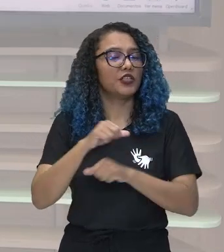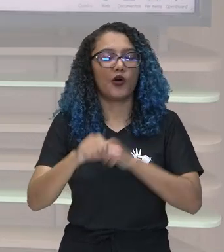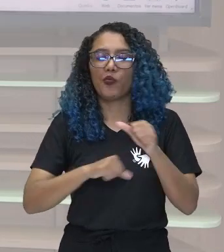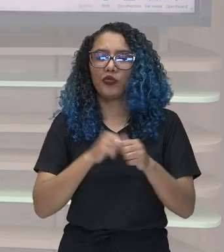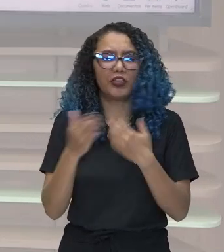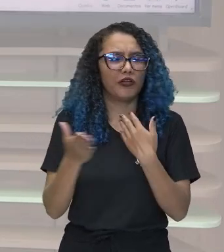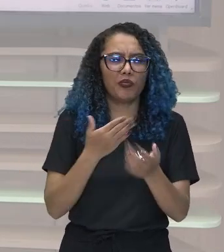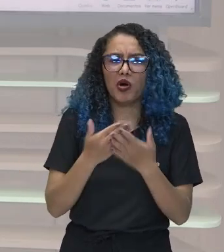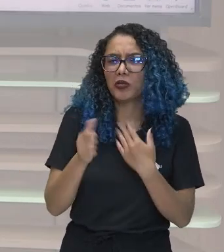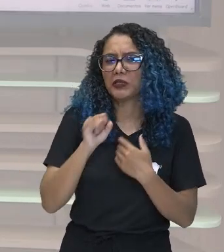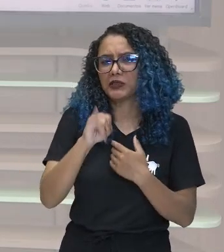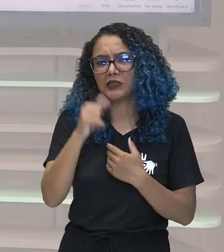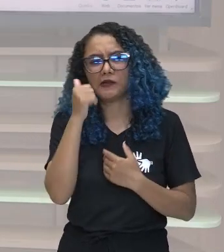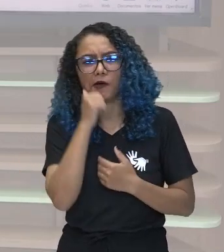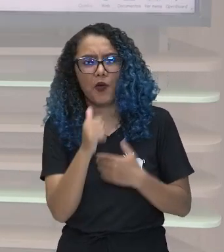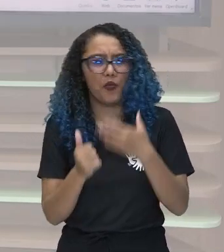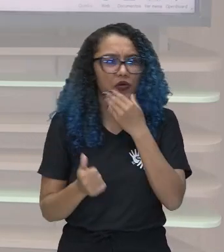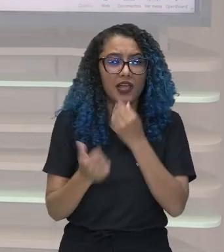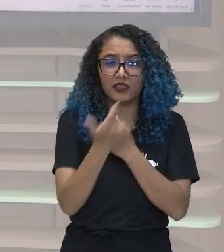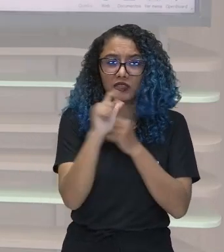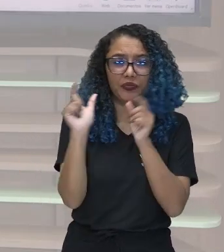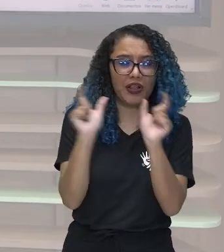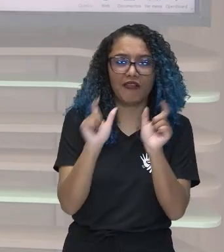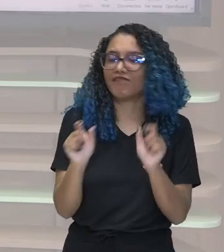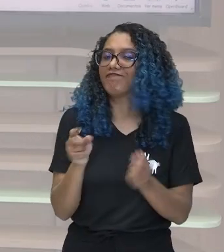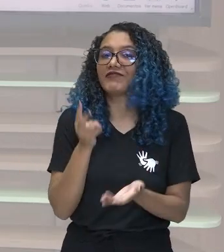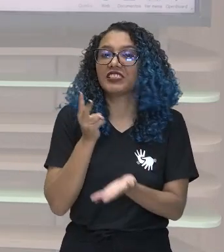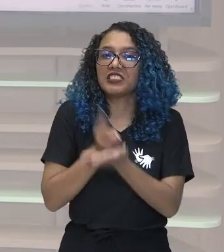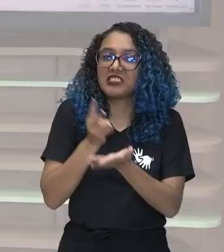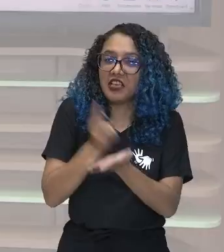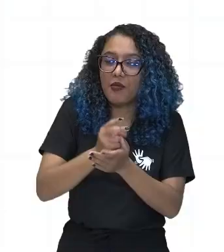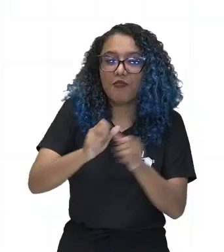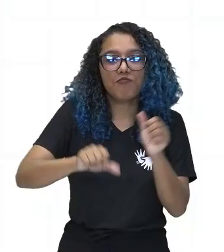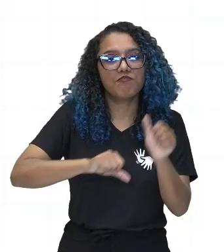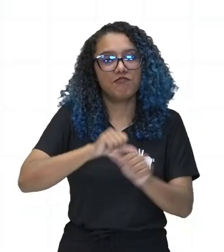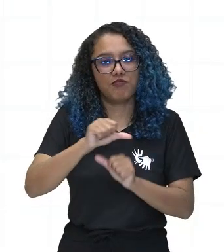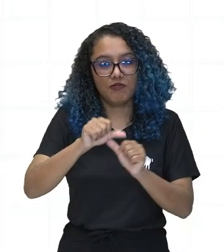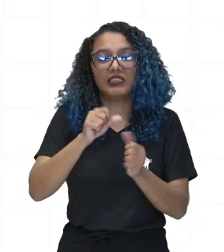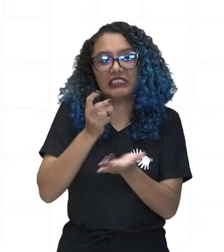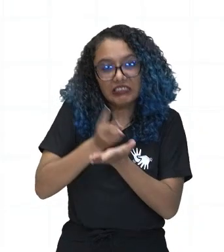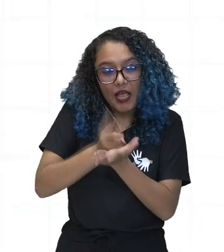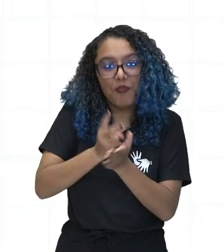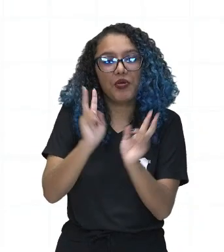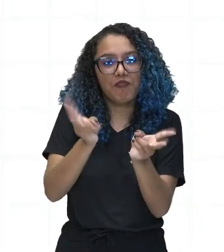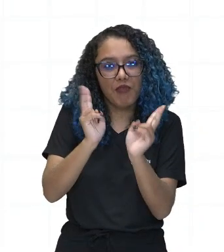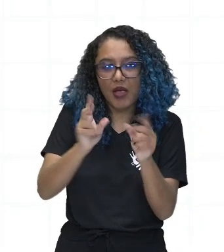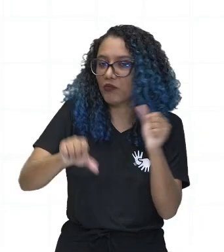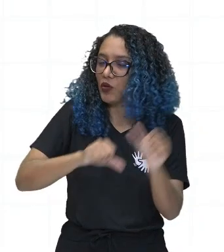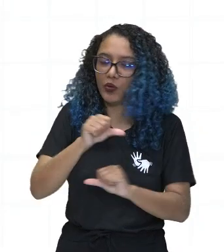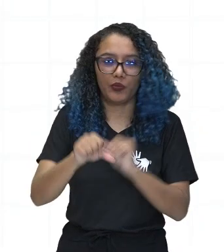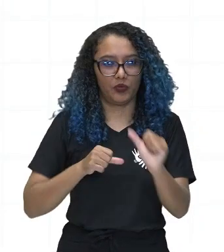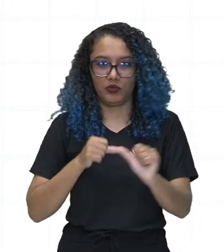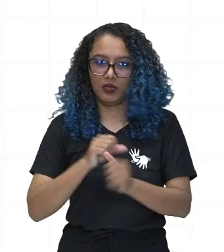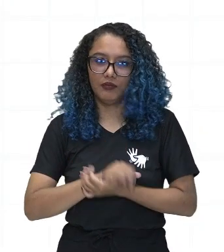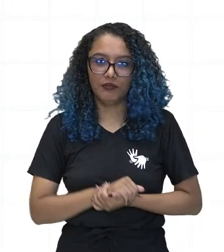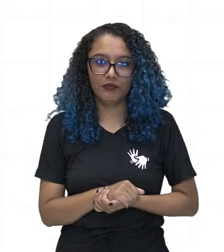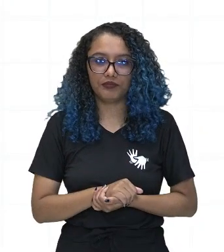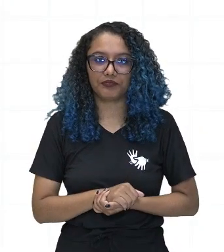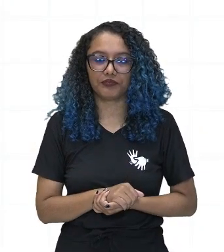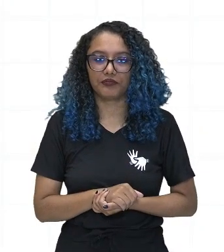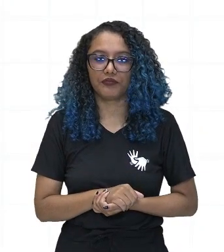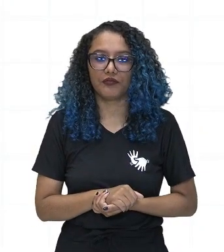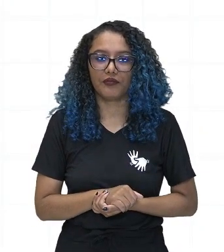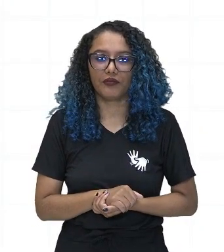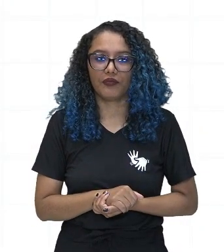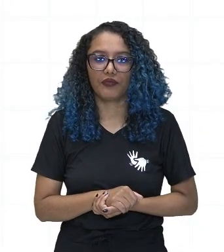ele não vai mudar, tá bom? Muito bem, vamos falar da palavra meio, olha só. E sua relação com o nome, com